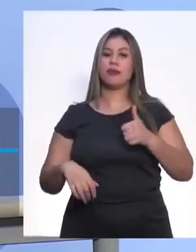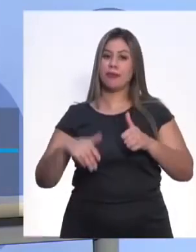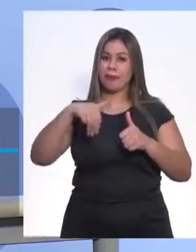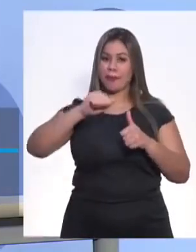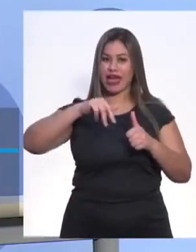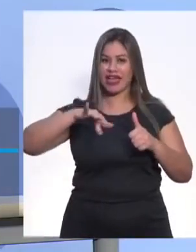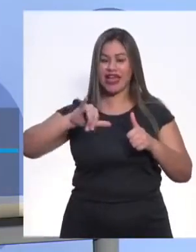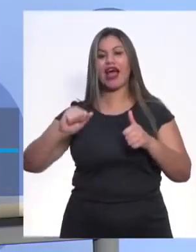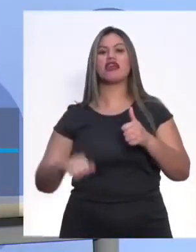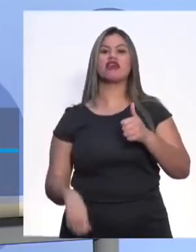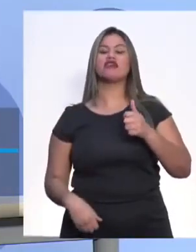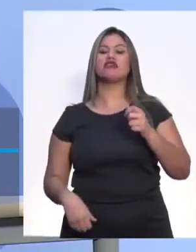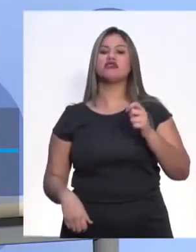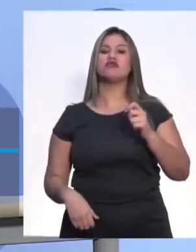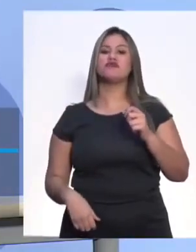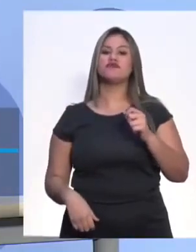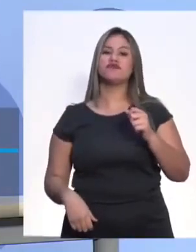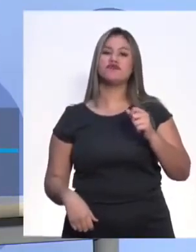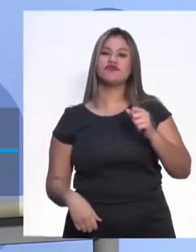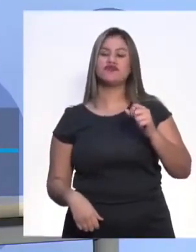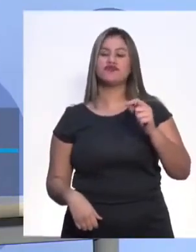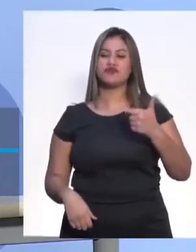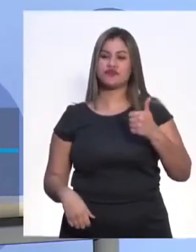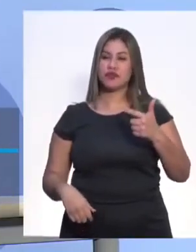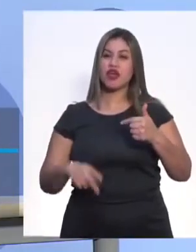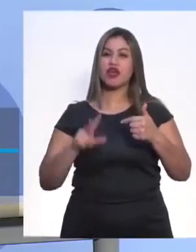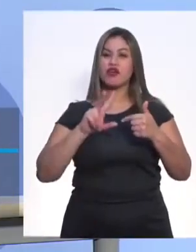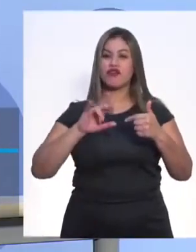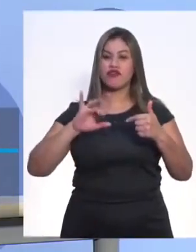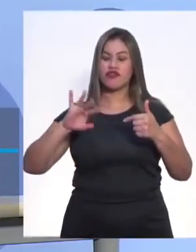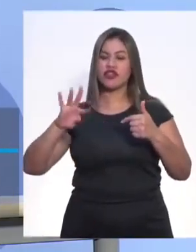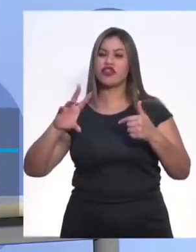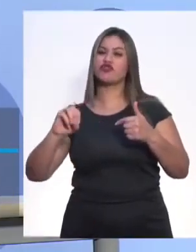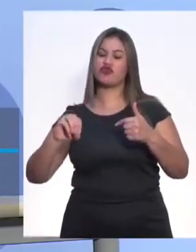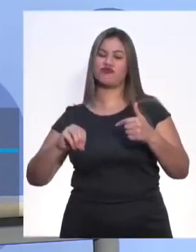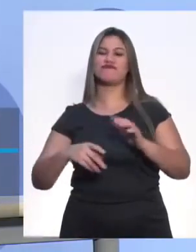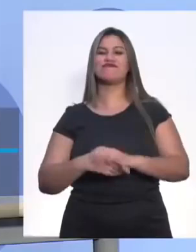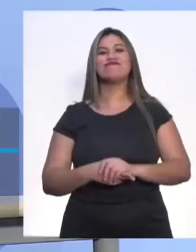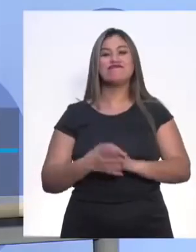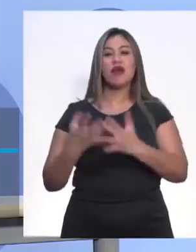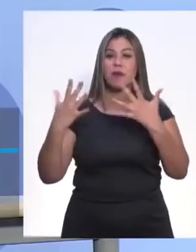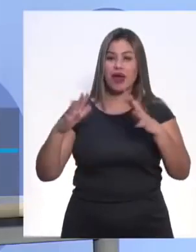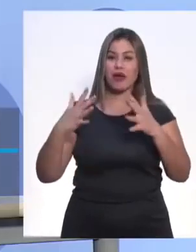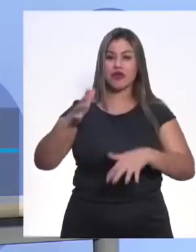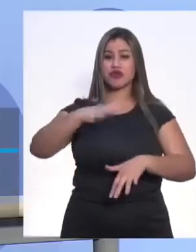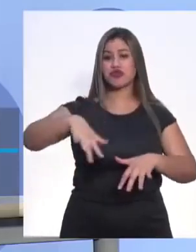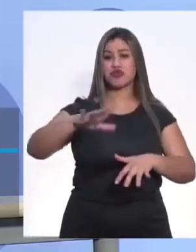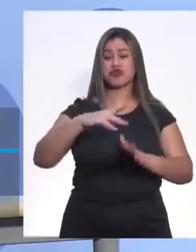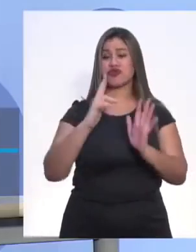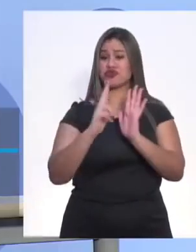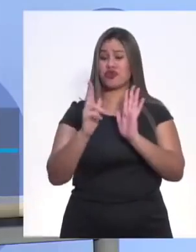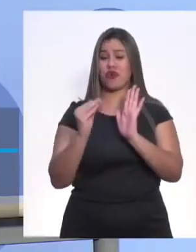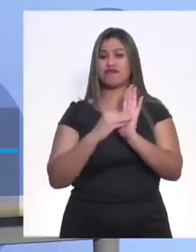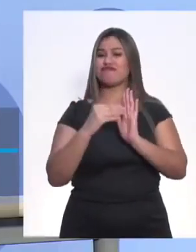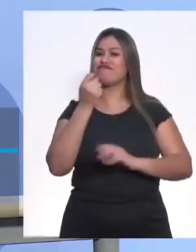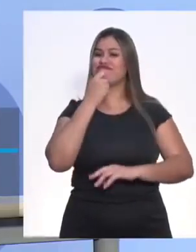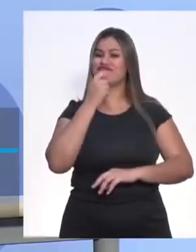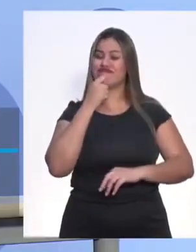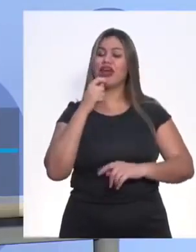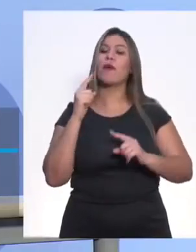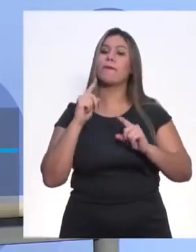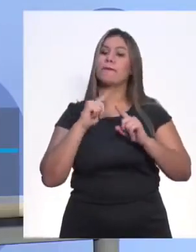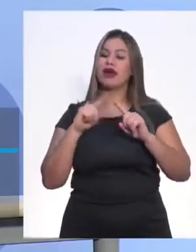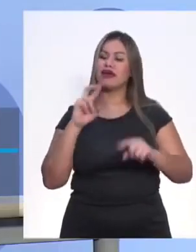e o aluno Victor Hugo, da professora Aline. E parabéns para os outros que eu não consegui falar o nome e que mandaram x igual a